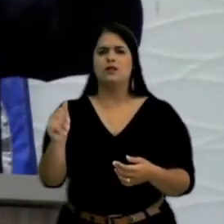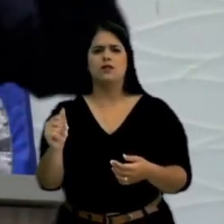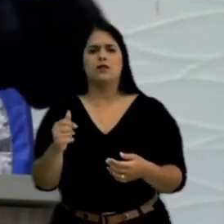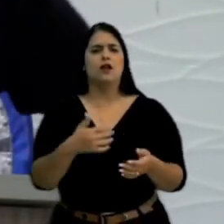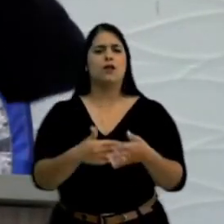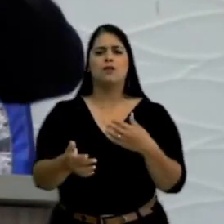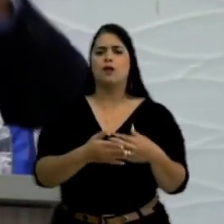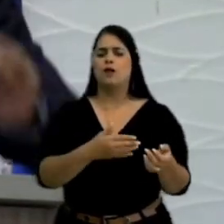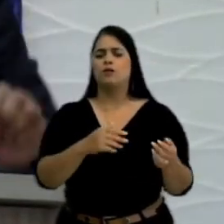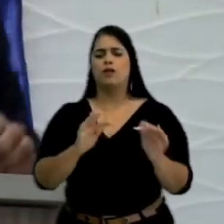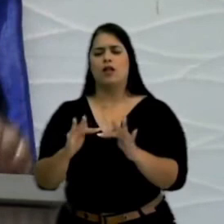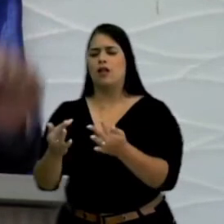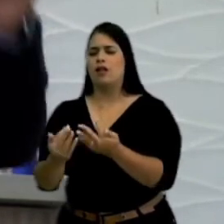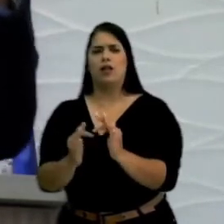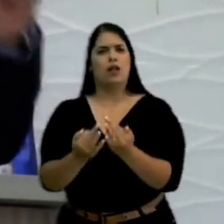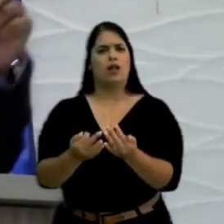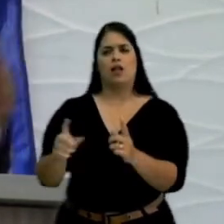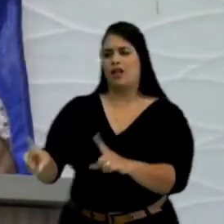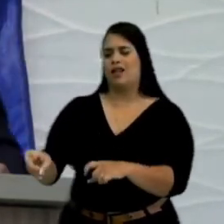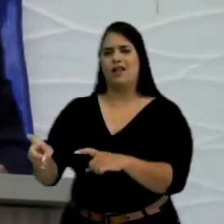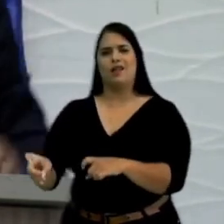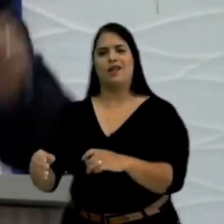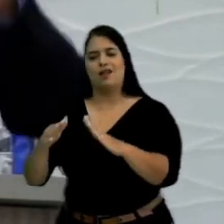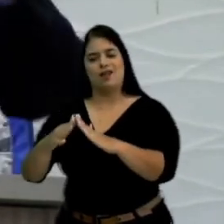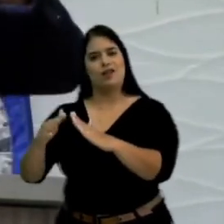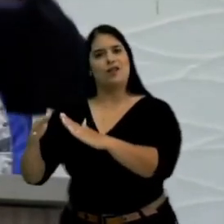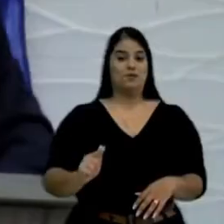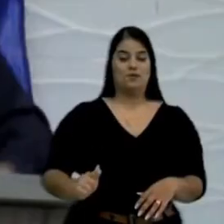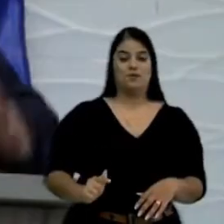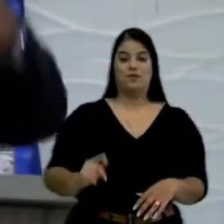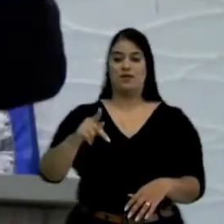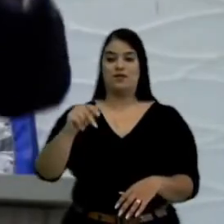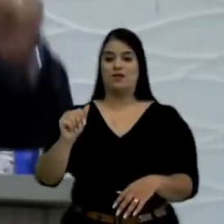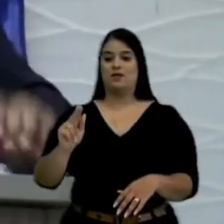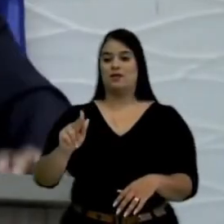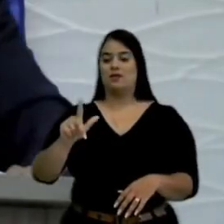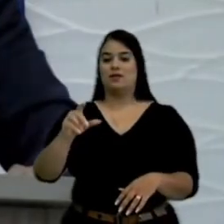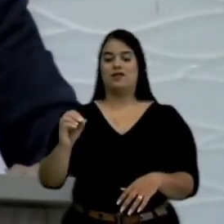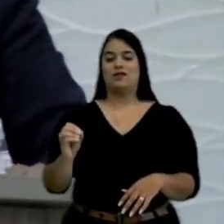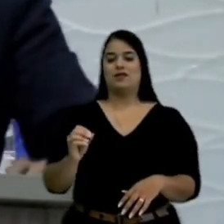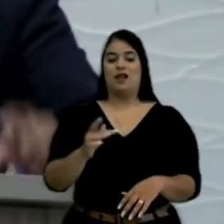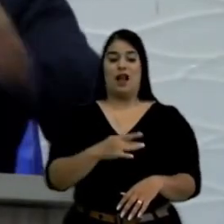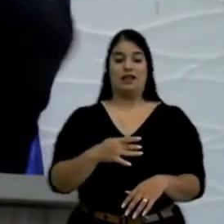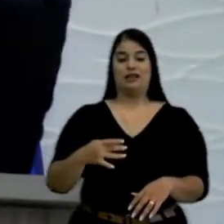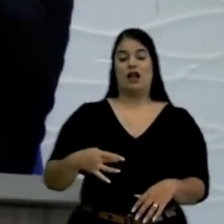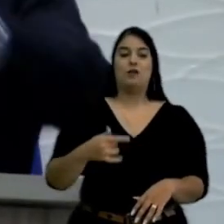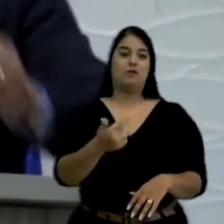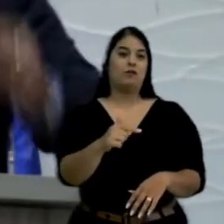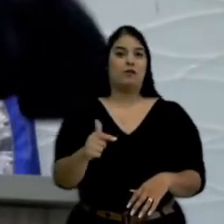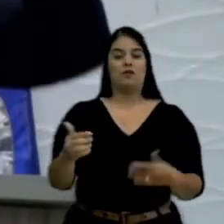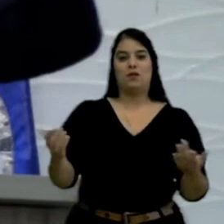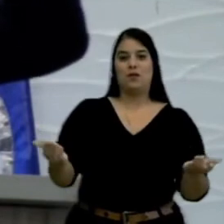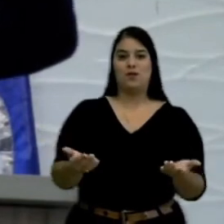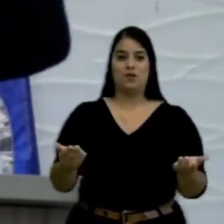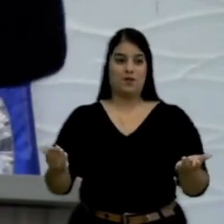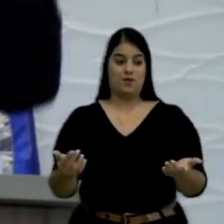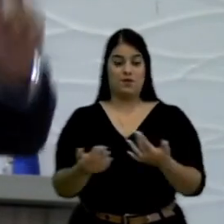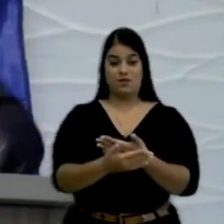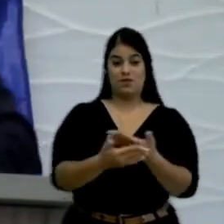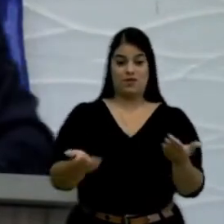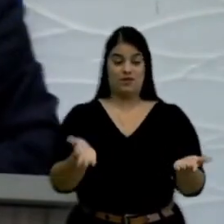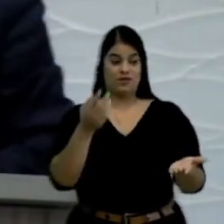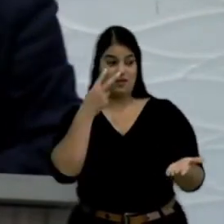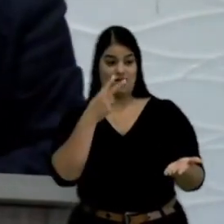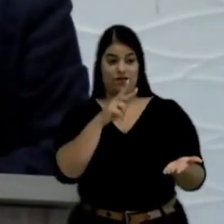qualquer família que morasse na zona rural, que tivesse sua casa simples, tivesse a saúde era outra. Hoje, para você ver como